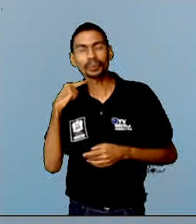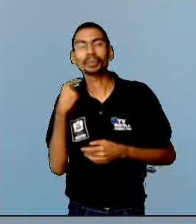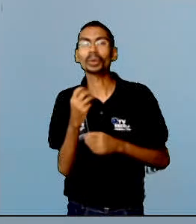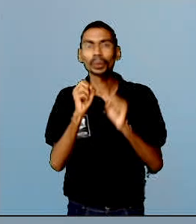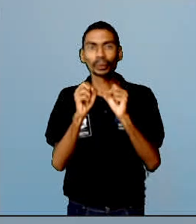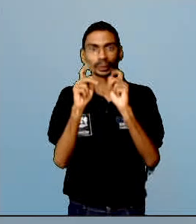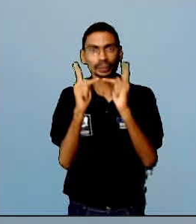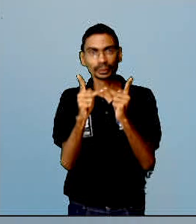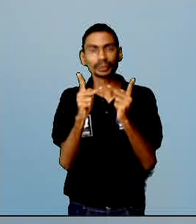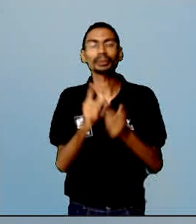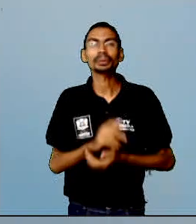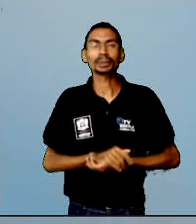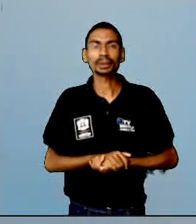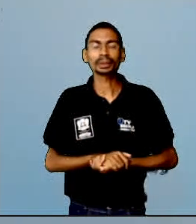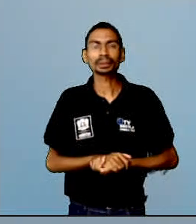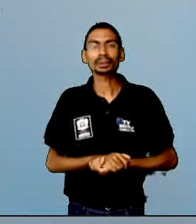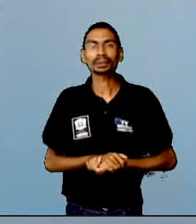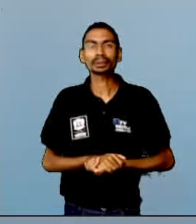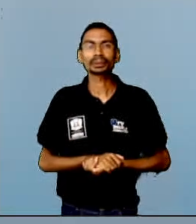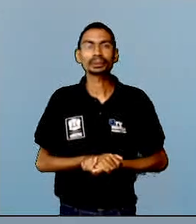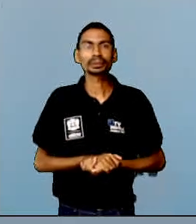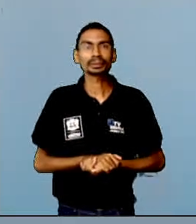ok?